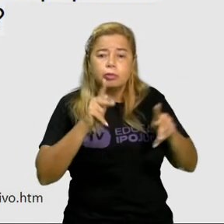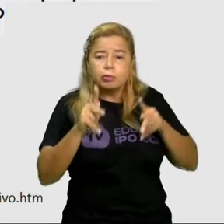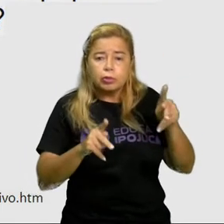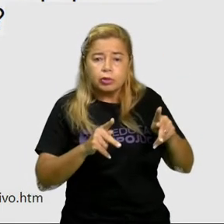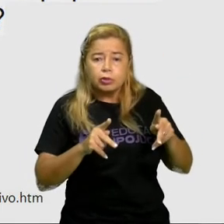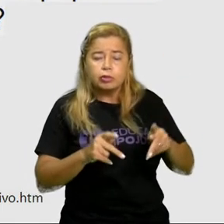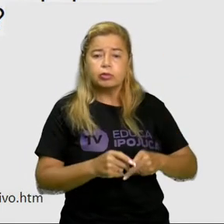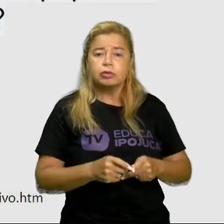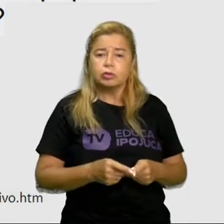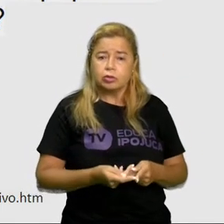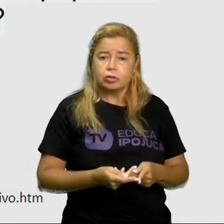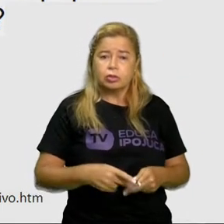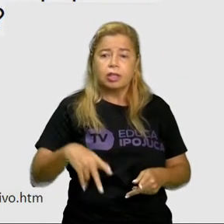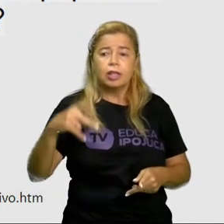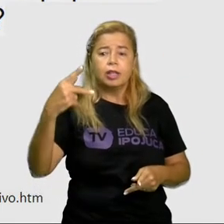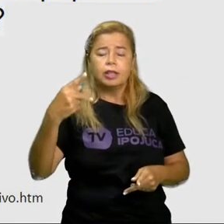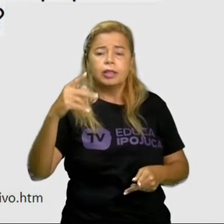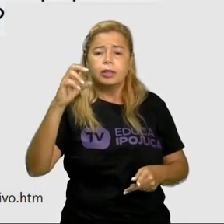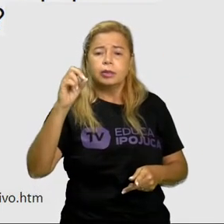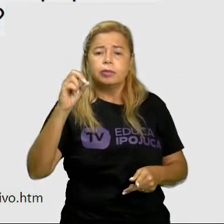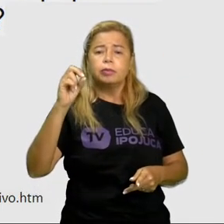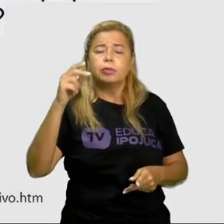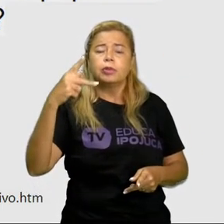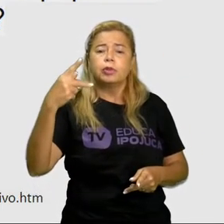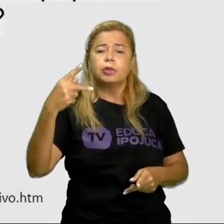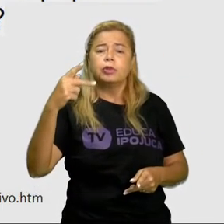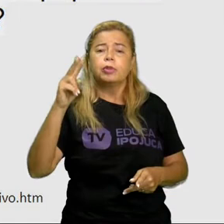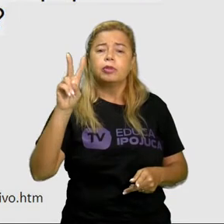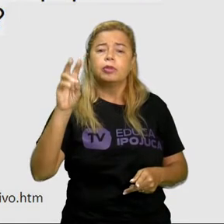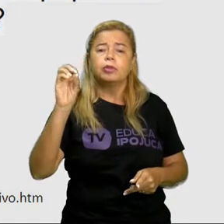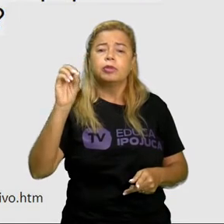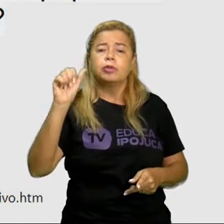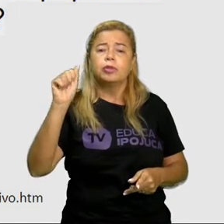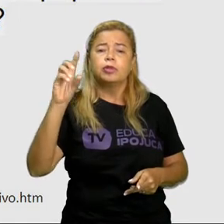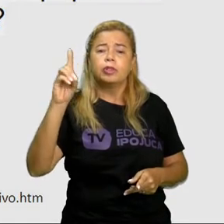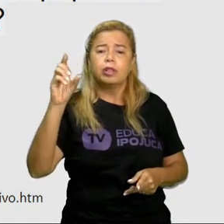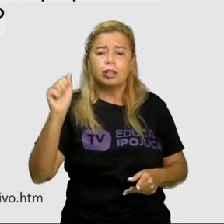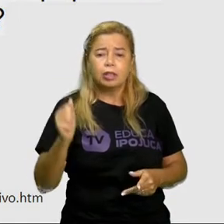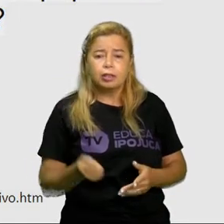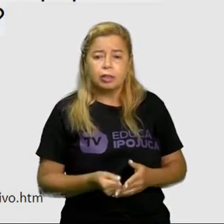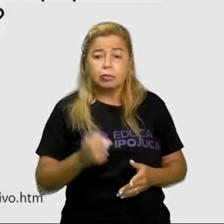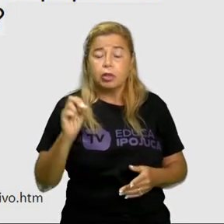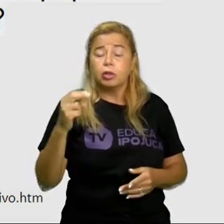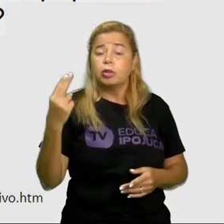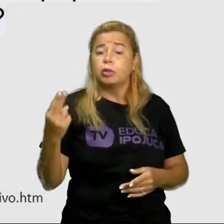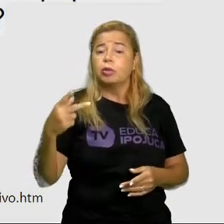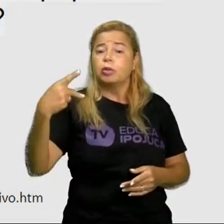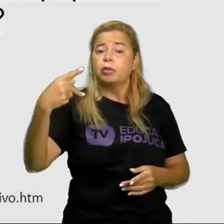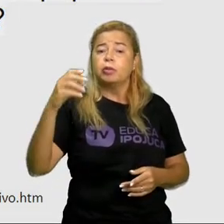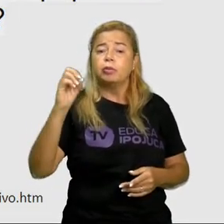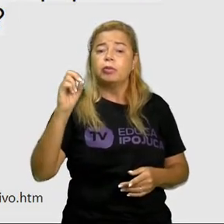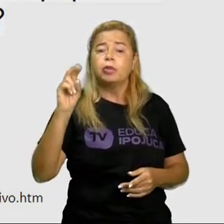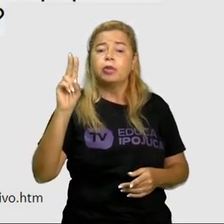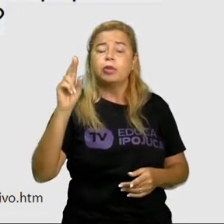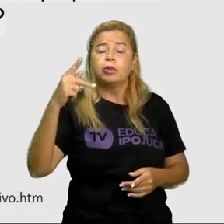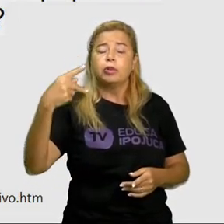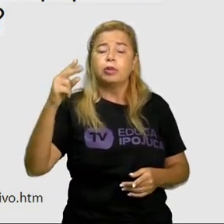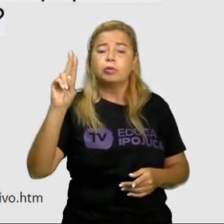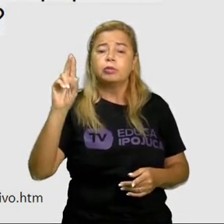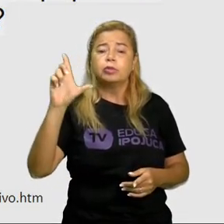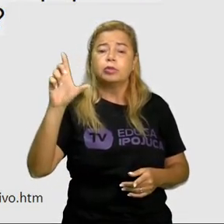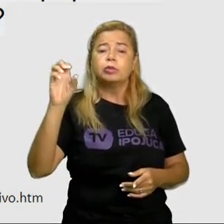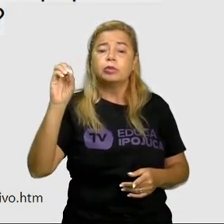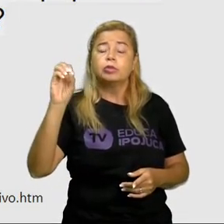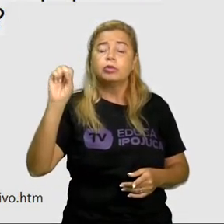fala, tal cidade é muito povoada, tal cidade é muito populosa. Mas qual a diferença entre